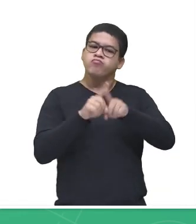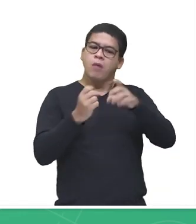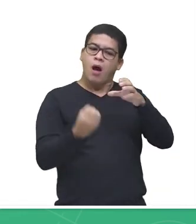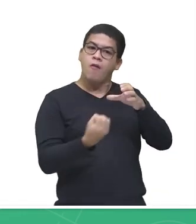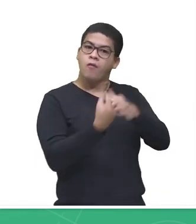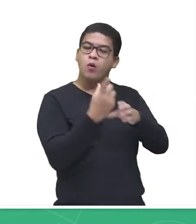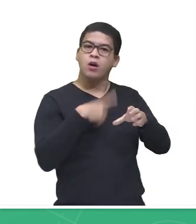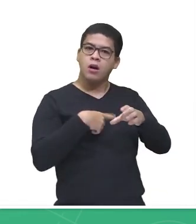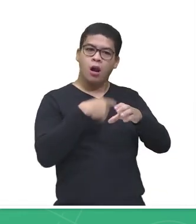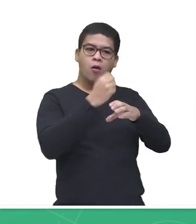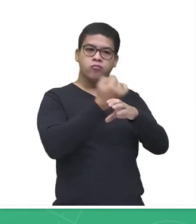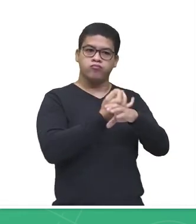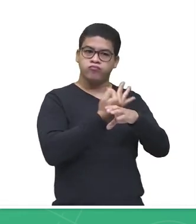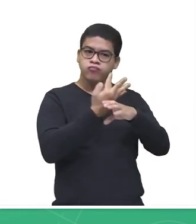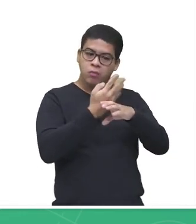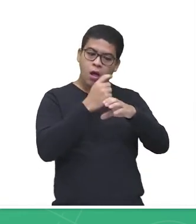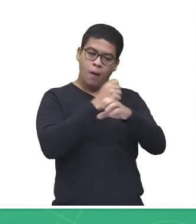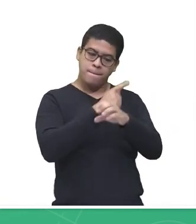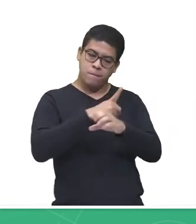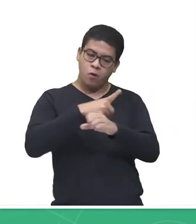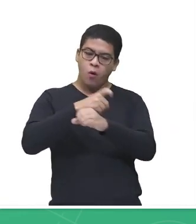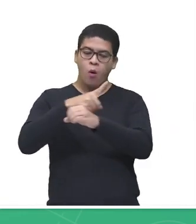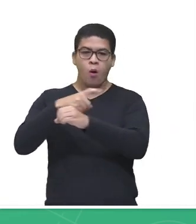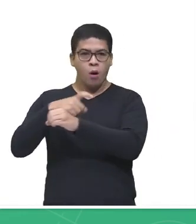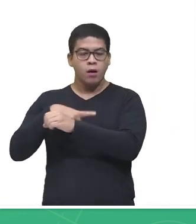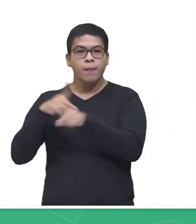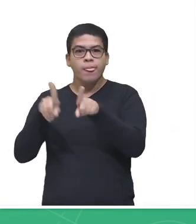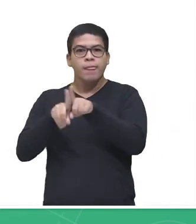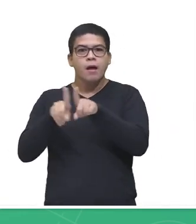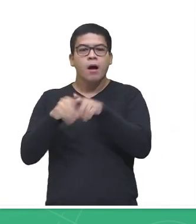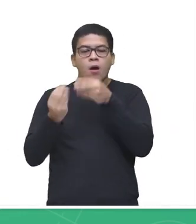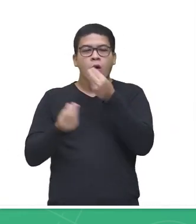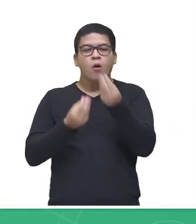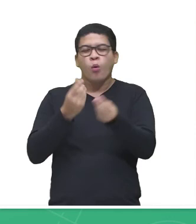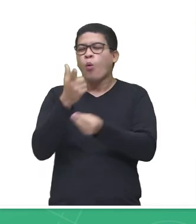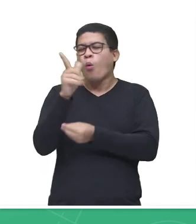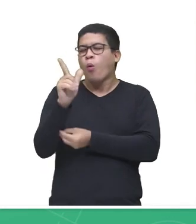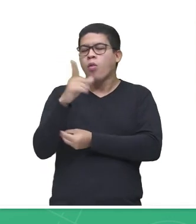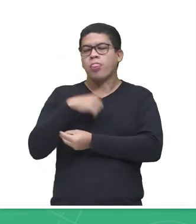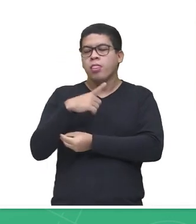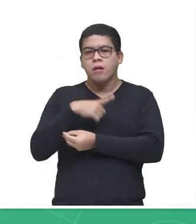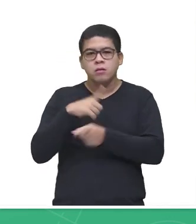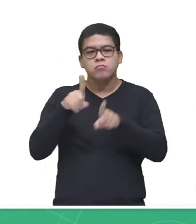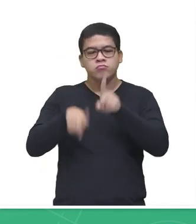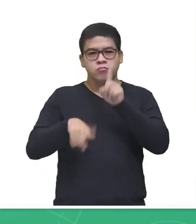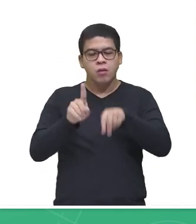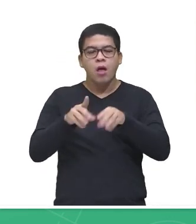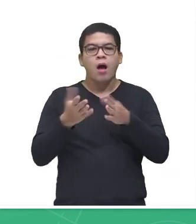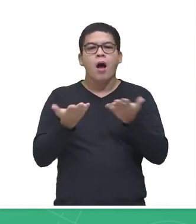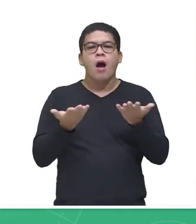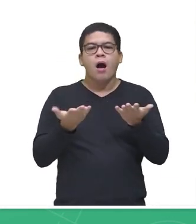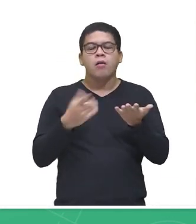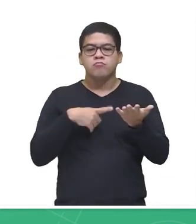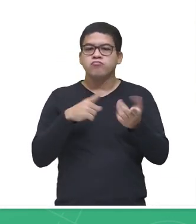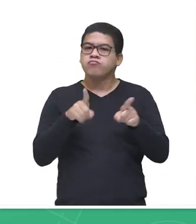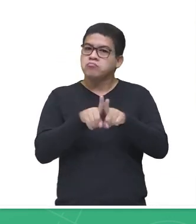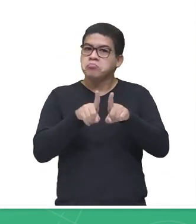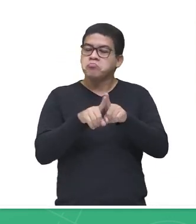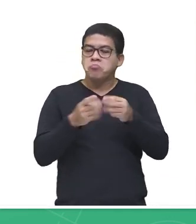na movimentação dessa alga, mas também de outras células que possuem ali os cílios e